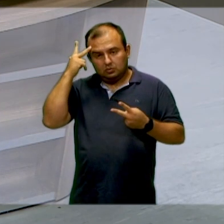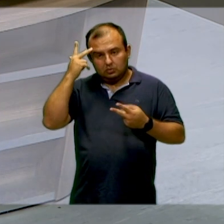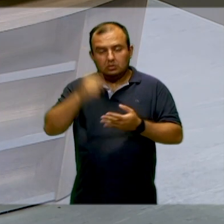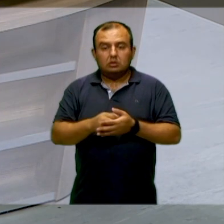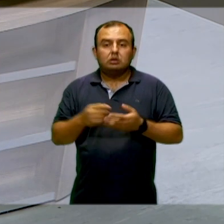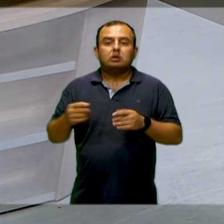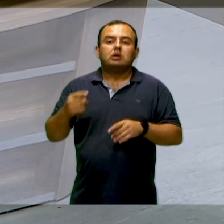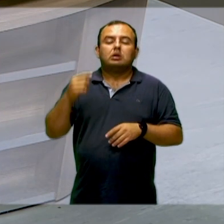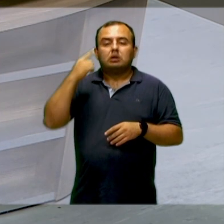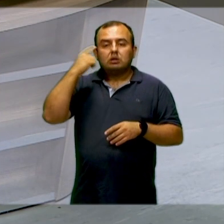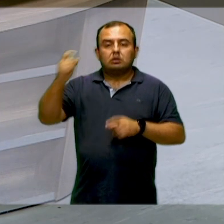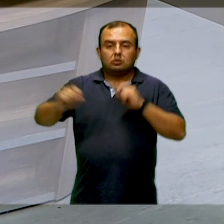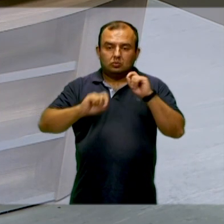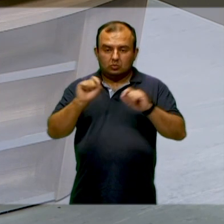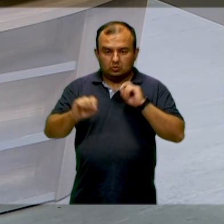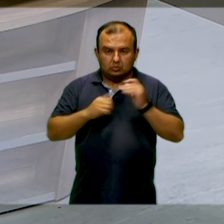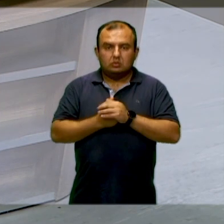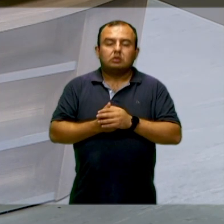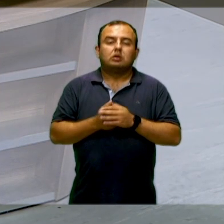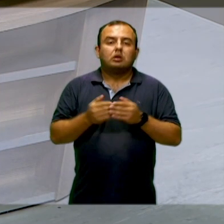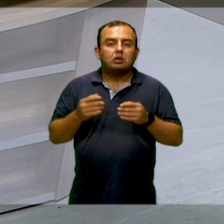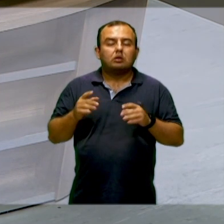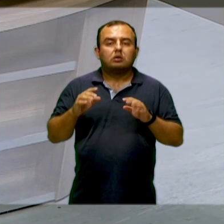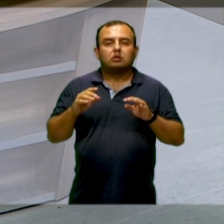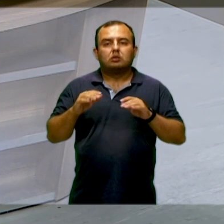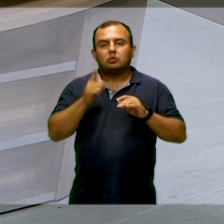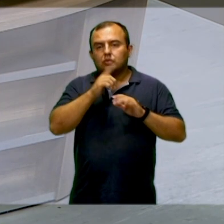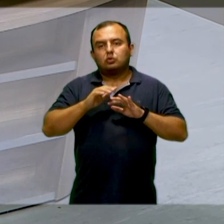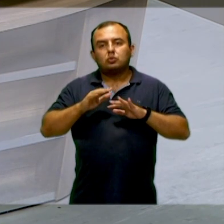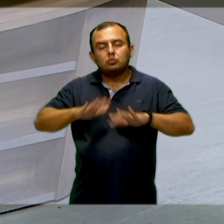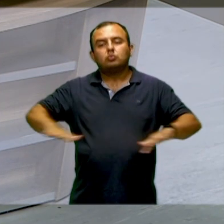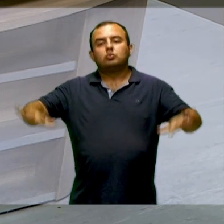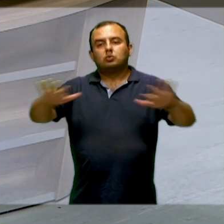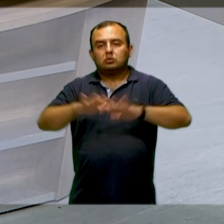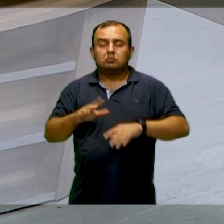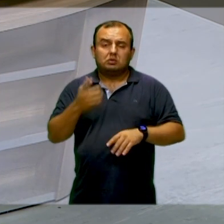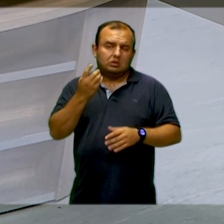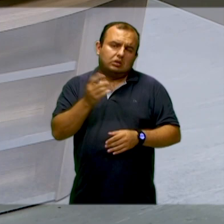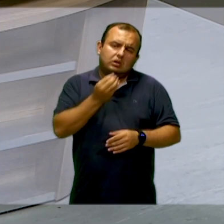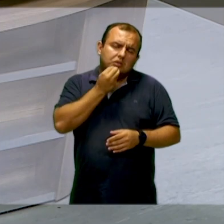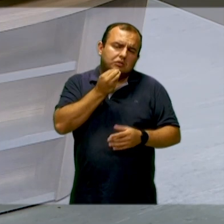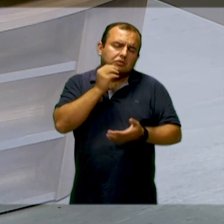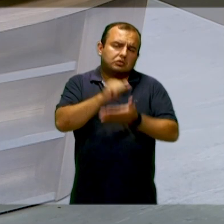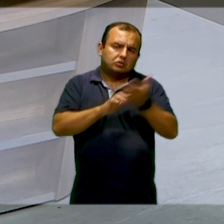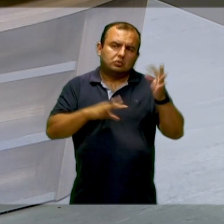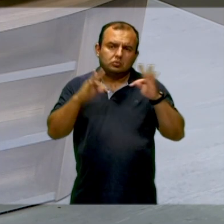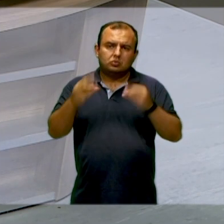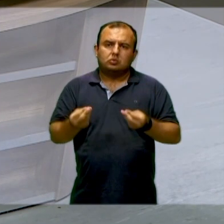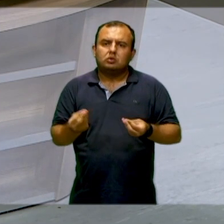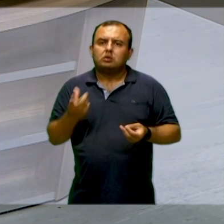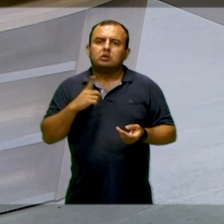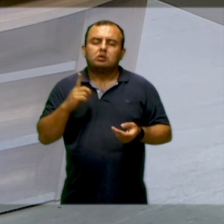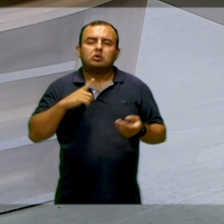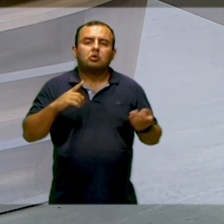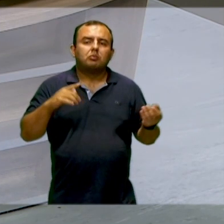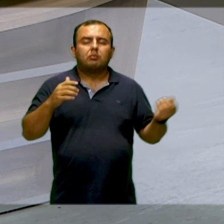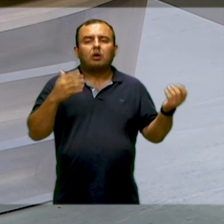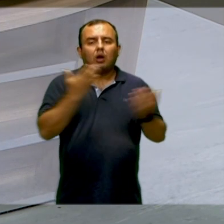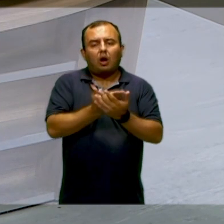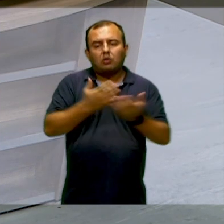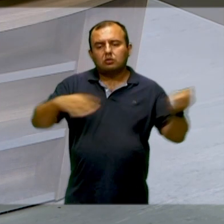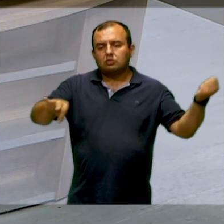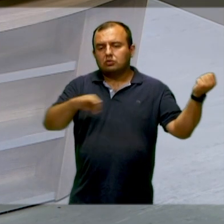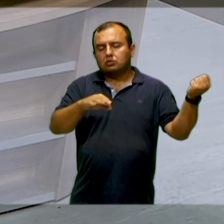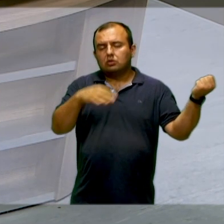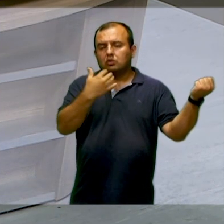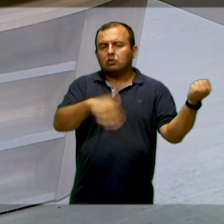A ideia é que abranja o máximo possível. Por lógico, depende da atividade. Não dá para a gente botar uma aula de violão e, de repente, ter